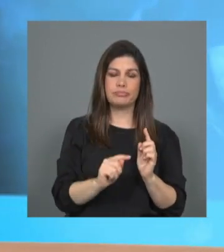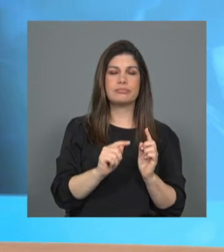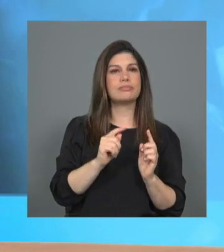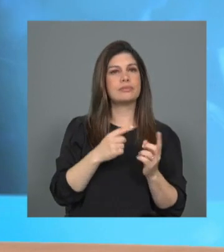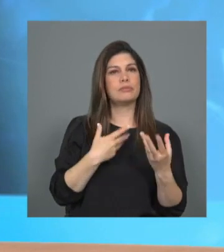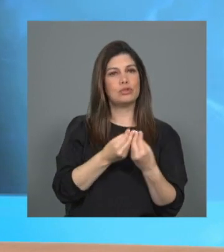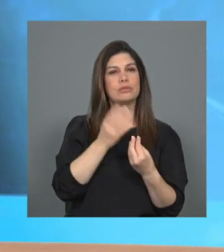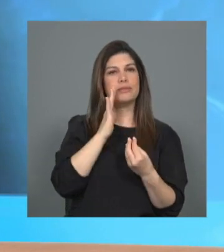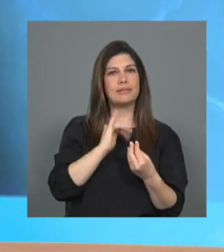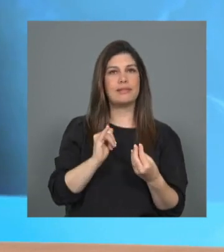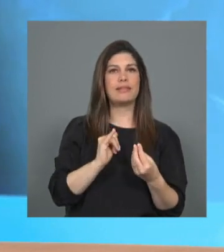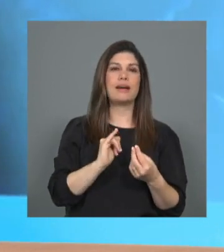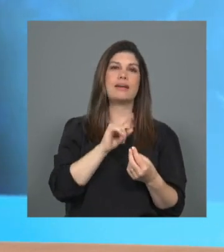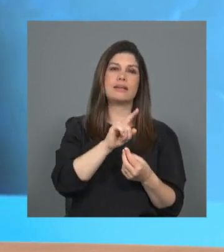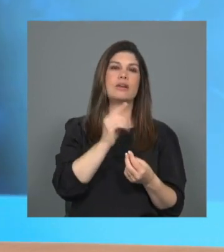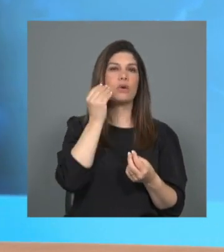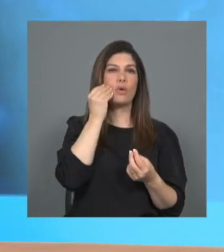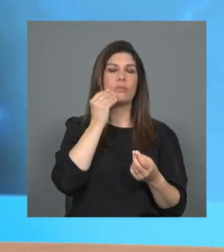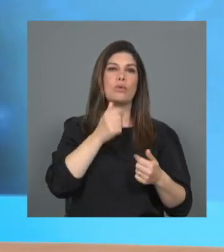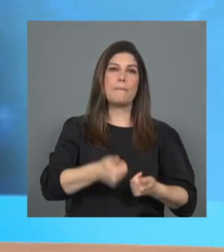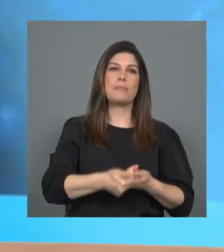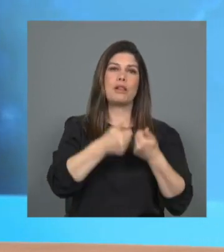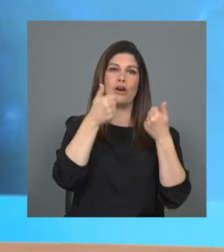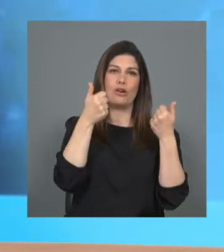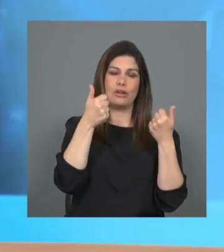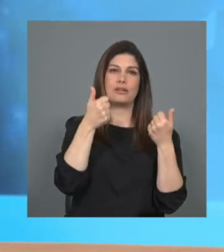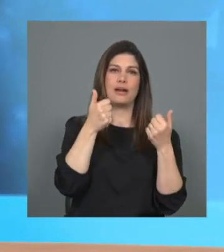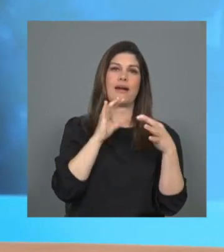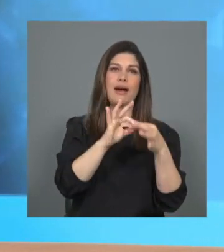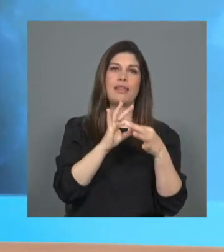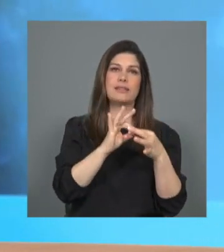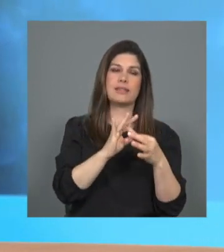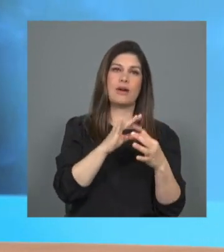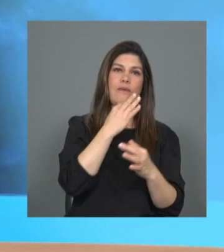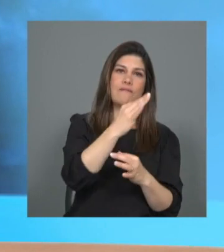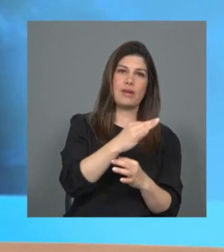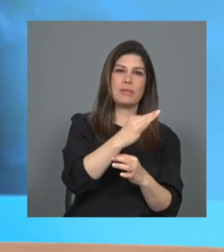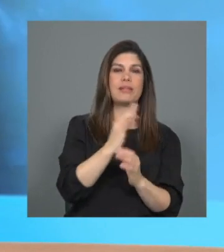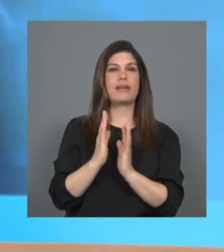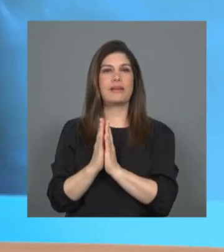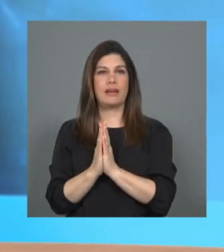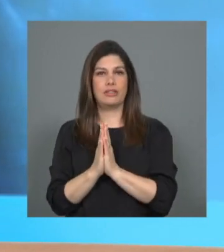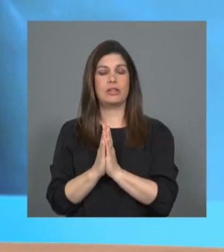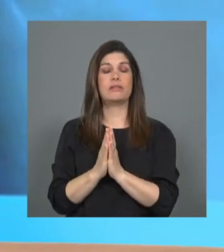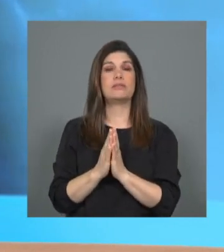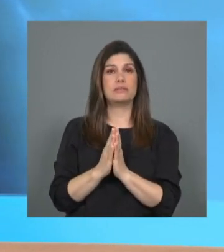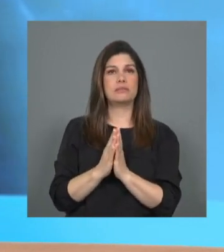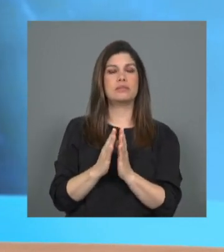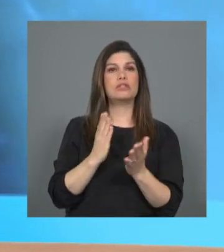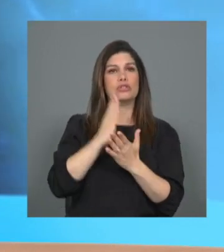a participação da pastoral familiar na vida das famílias em Portugal, mesmo em relação à preparação para o matrimónio, mesmo em relação a todos os outros aspectos da vida